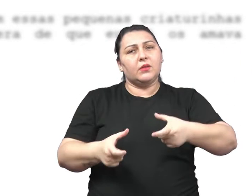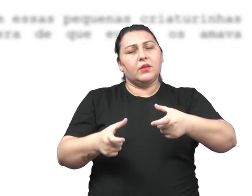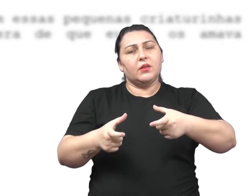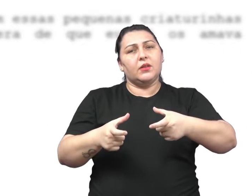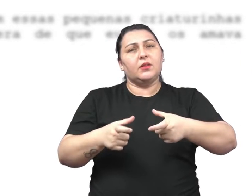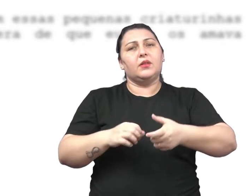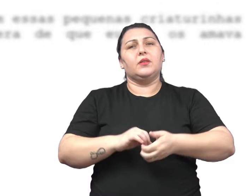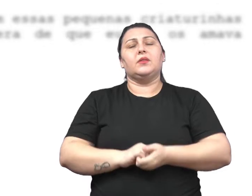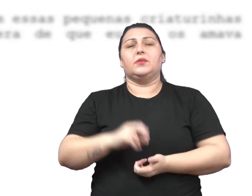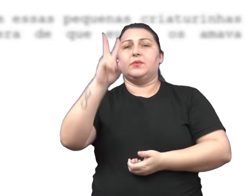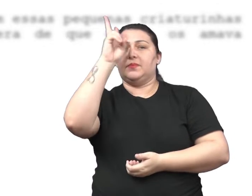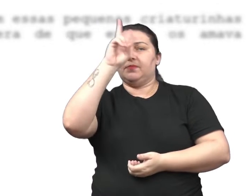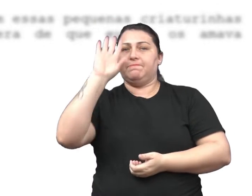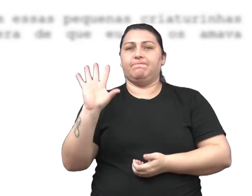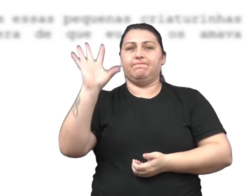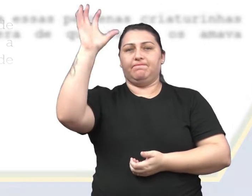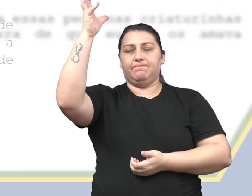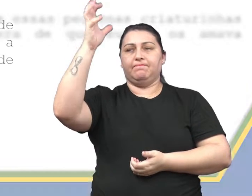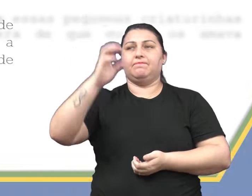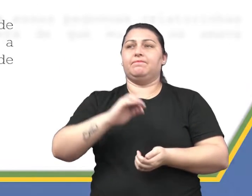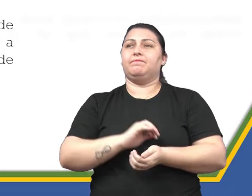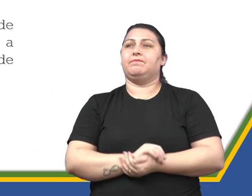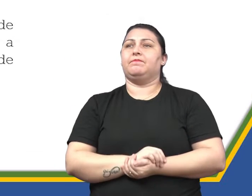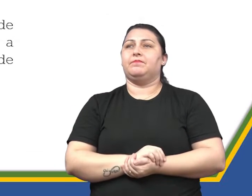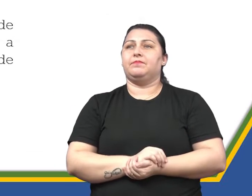onde a história acontece.